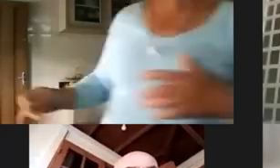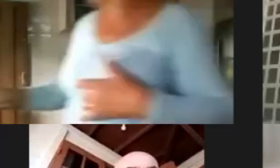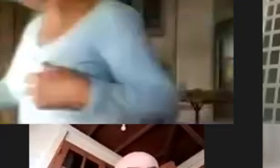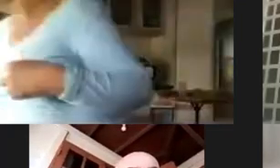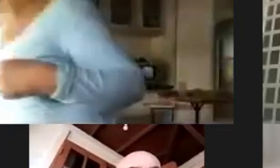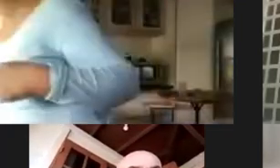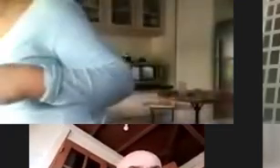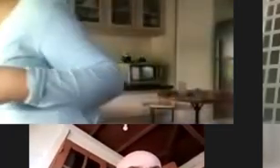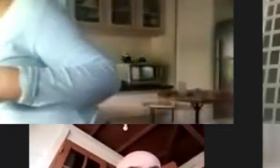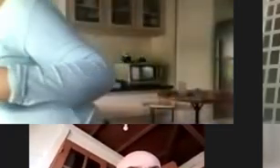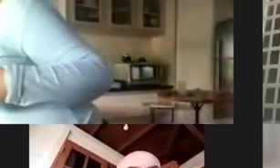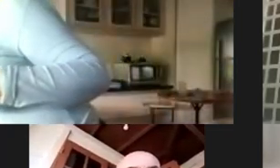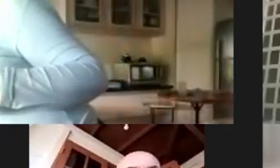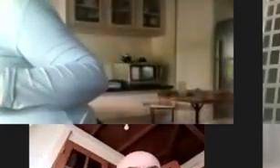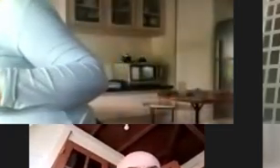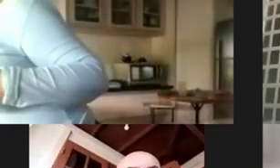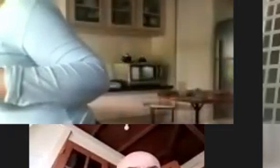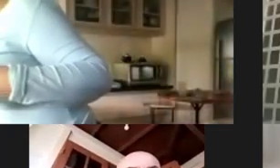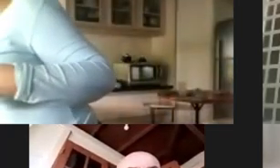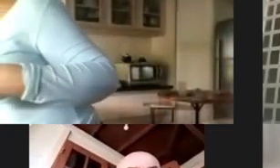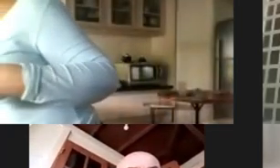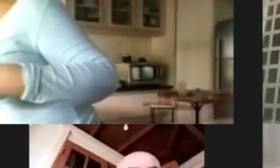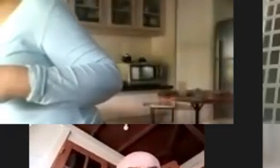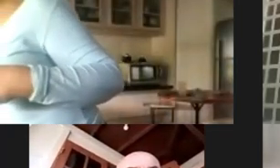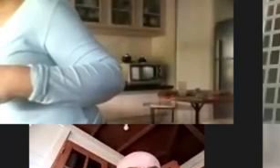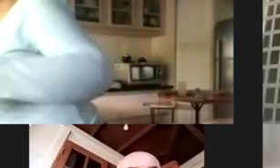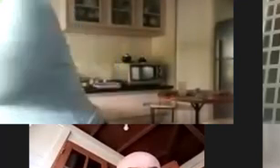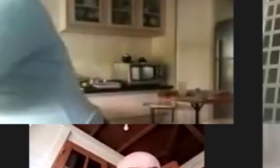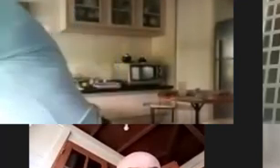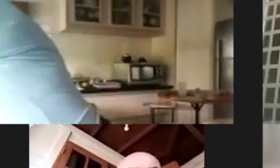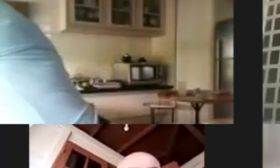Professor, eu gostaria de falar um pouco também. Diga, Neuza.